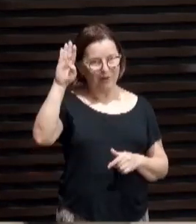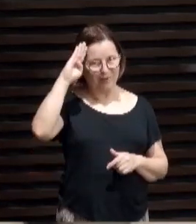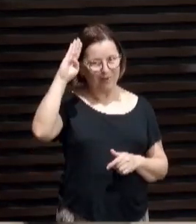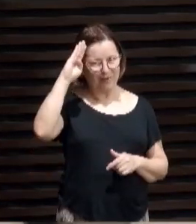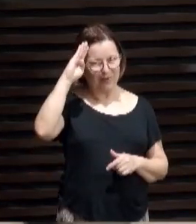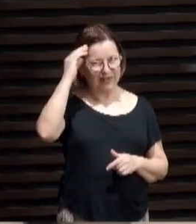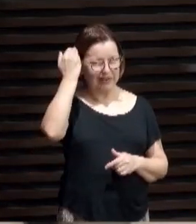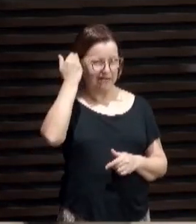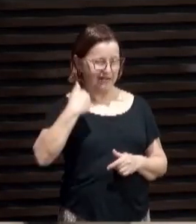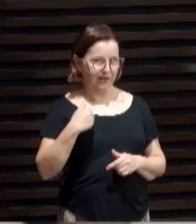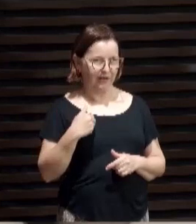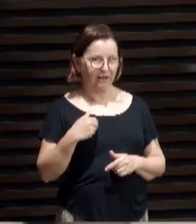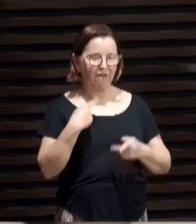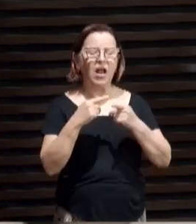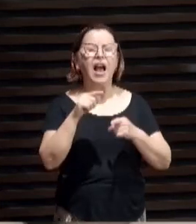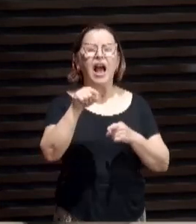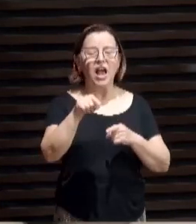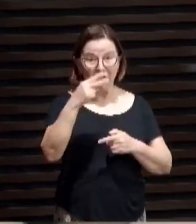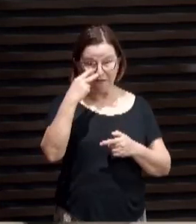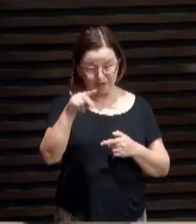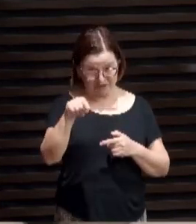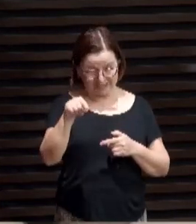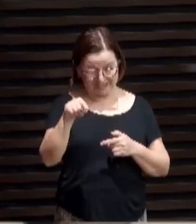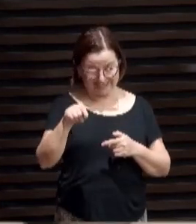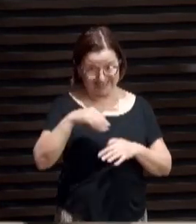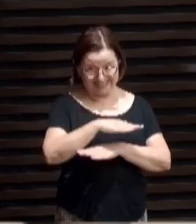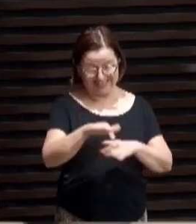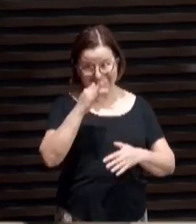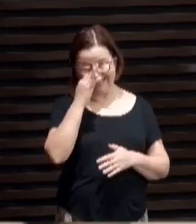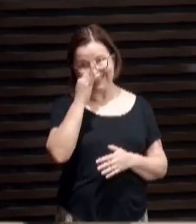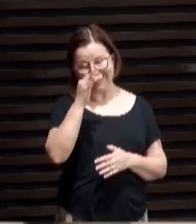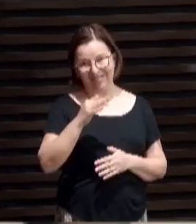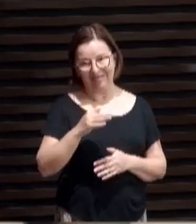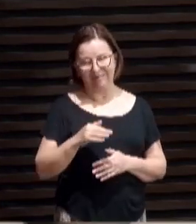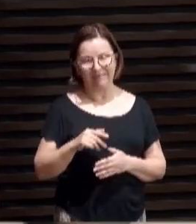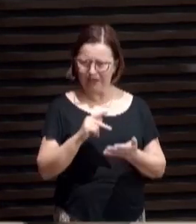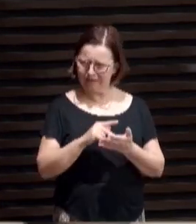jardim. E era bem claro o que ele estava vendo.